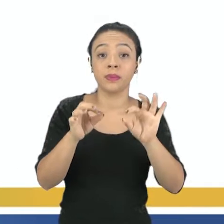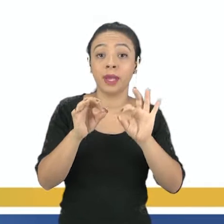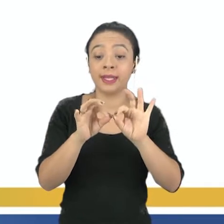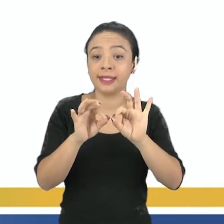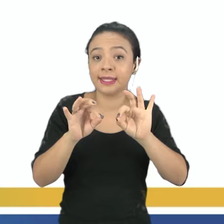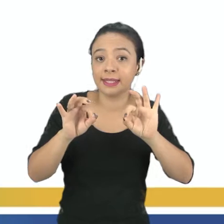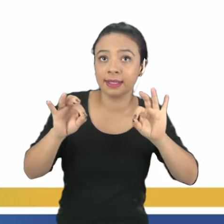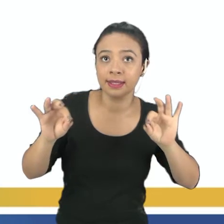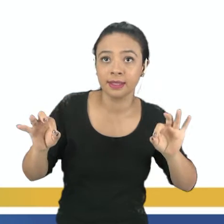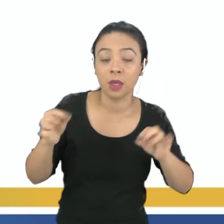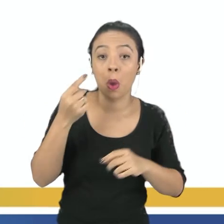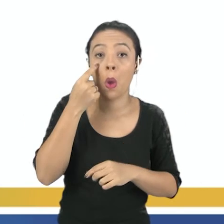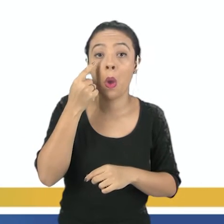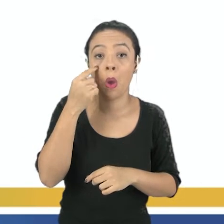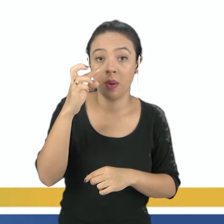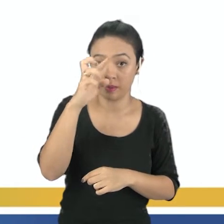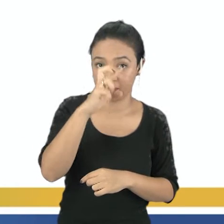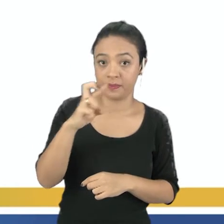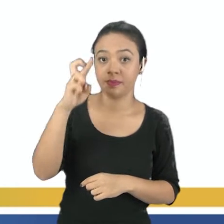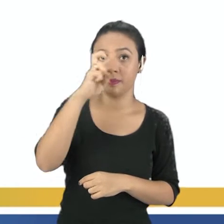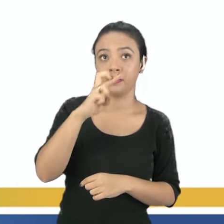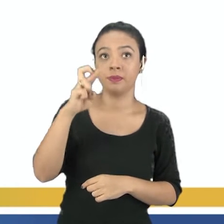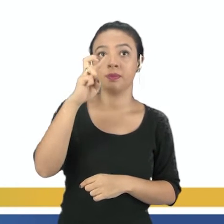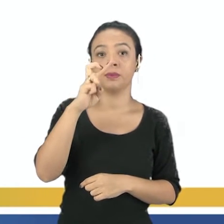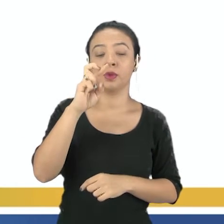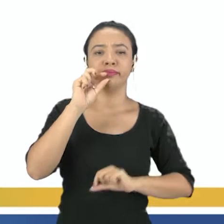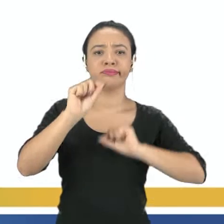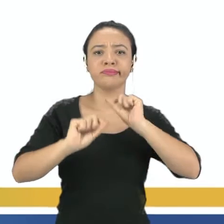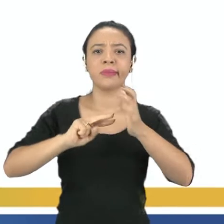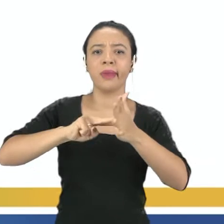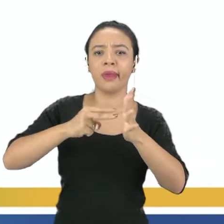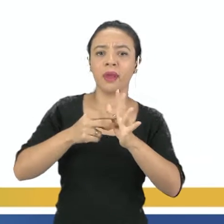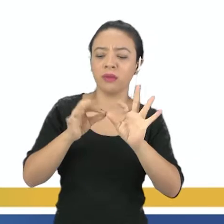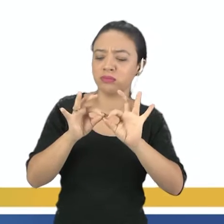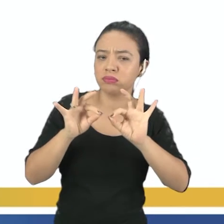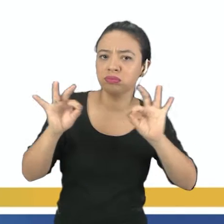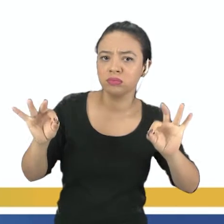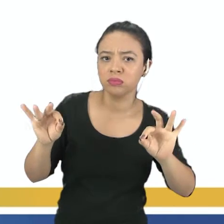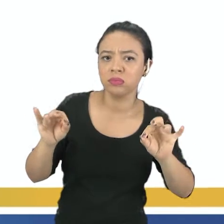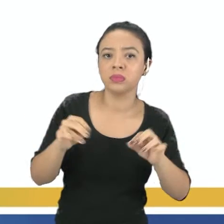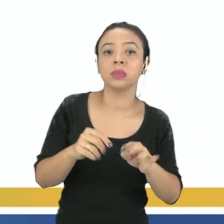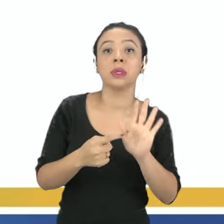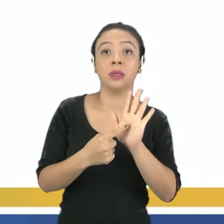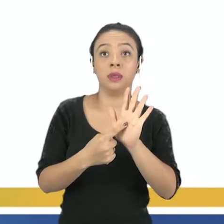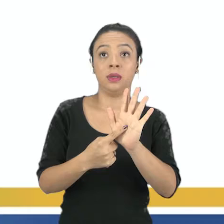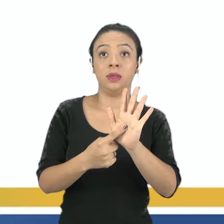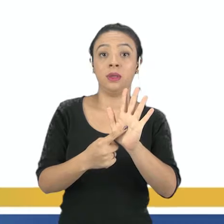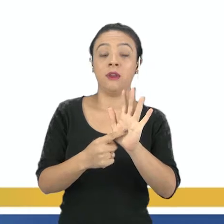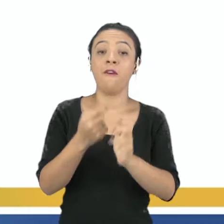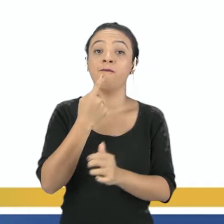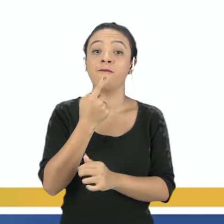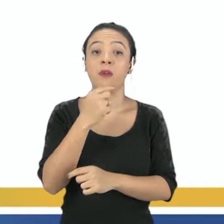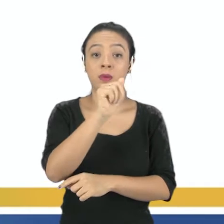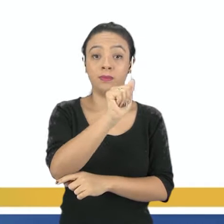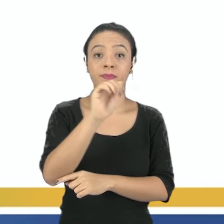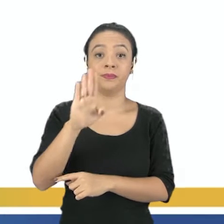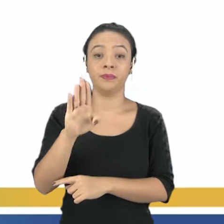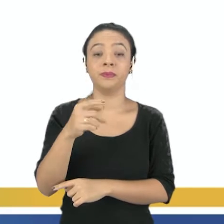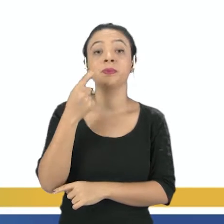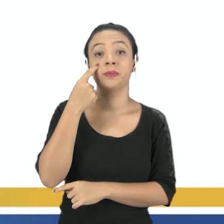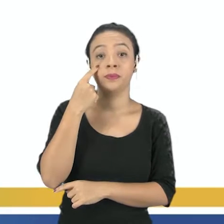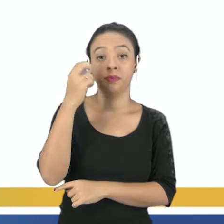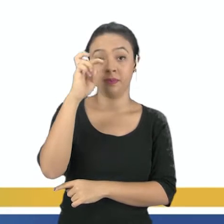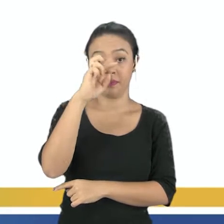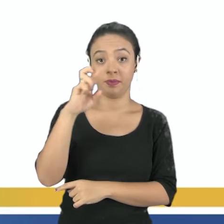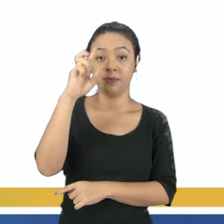reta Observe aí o segmento de reta que aparece aí em vermelho AB nós observamos